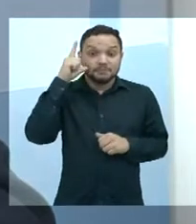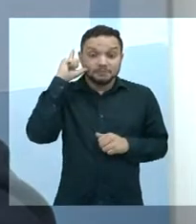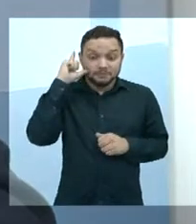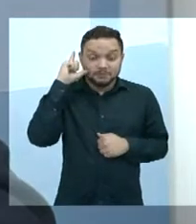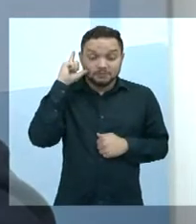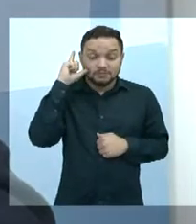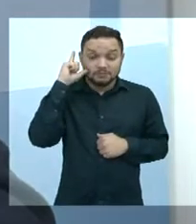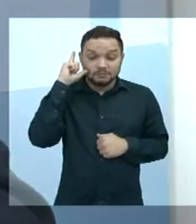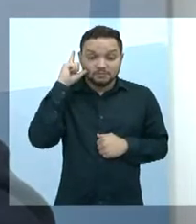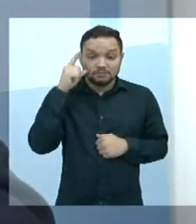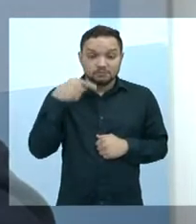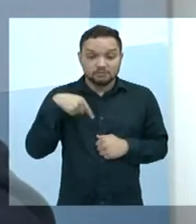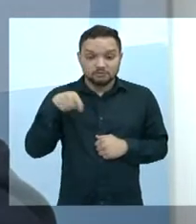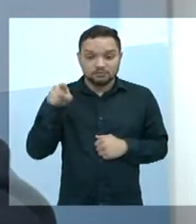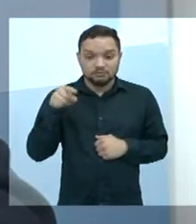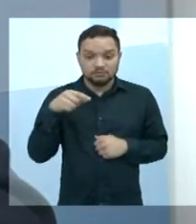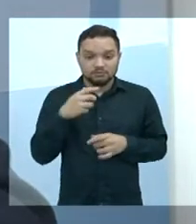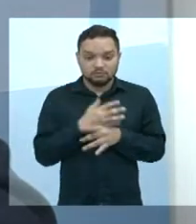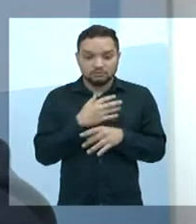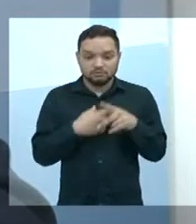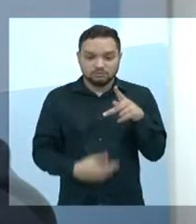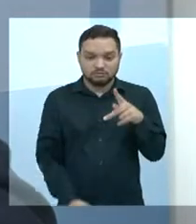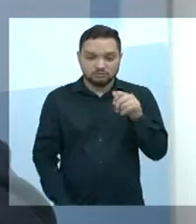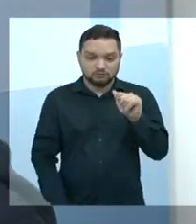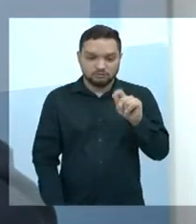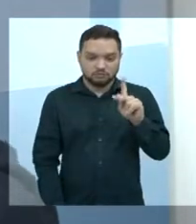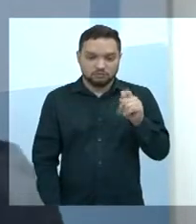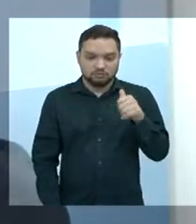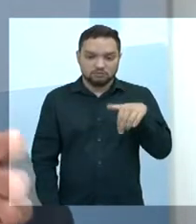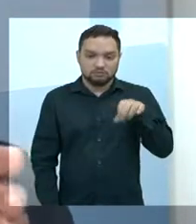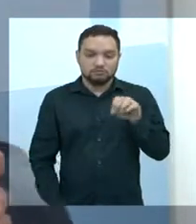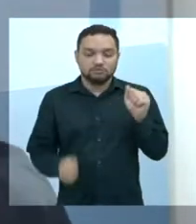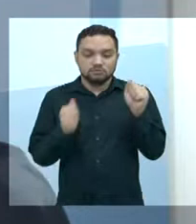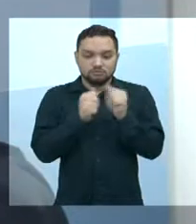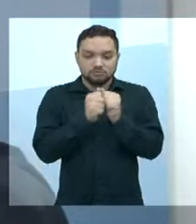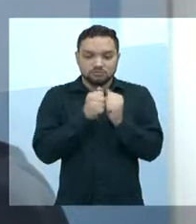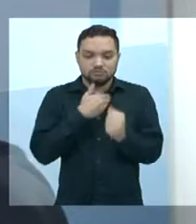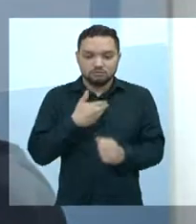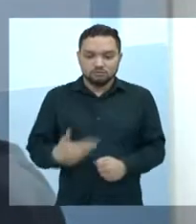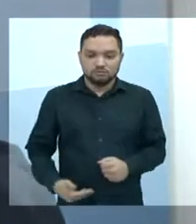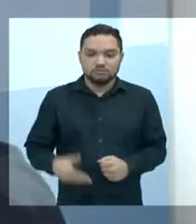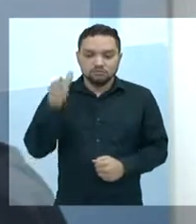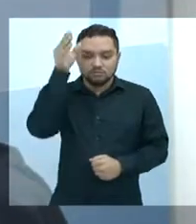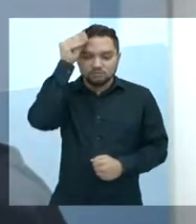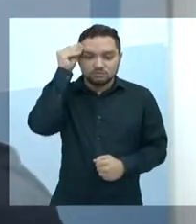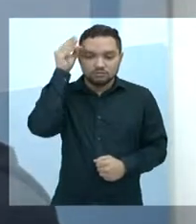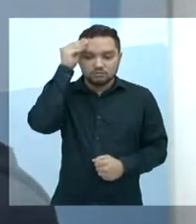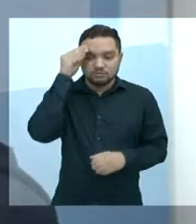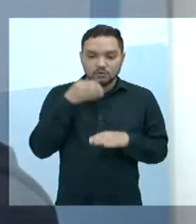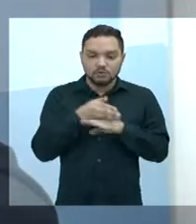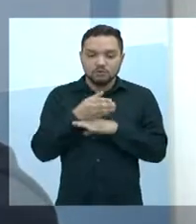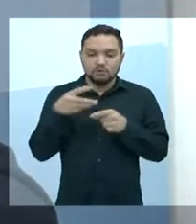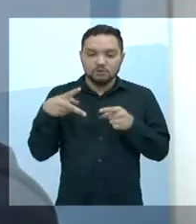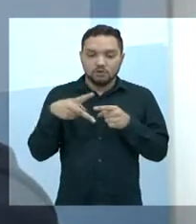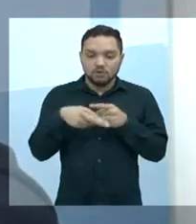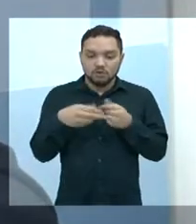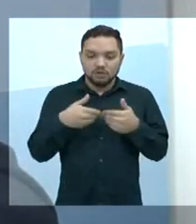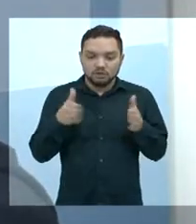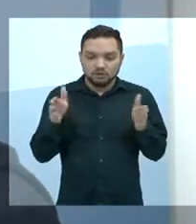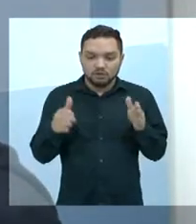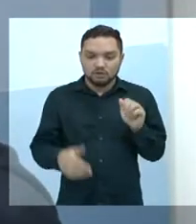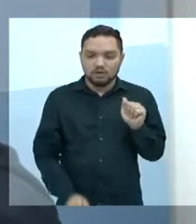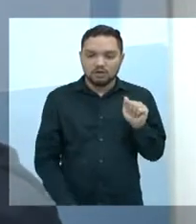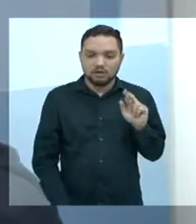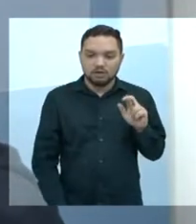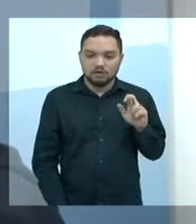estive na cidade de Palhano, eu estive acompanhando o governador Camilo Santana foi inaugurar uma areninha, foi